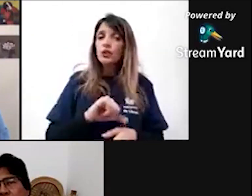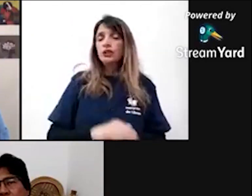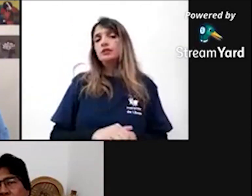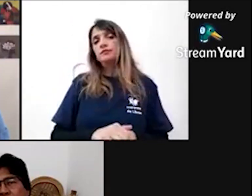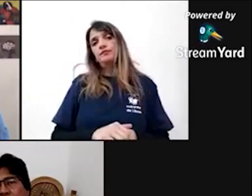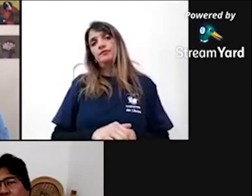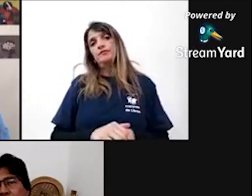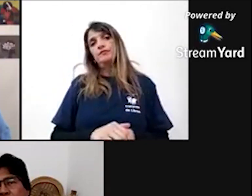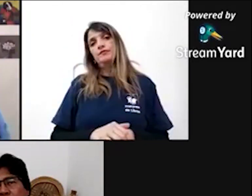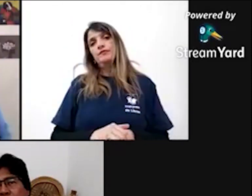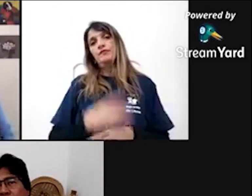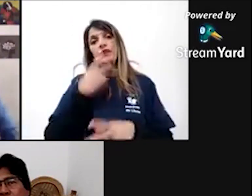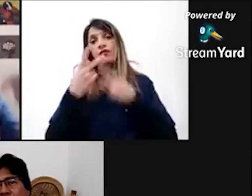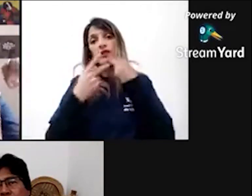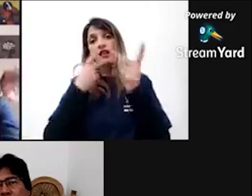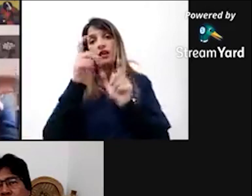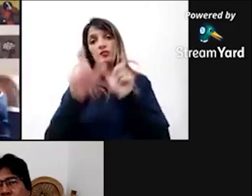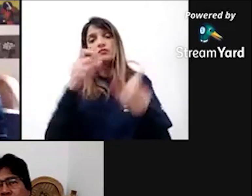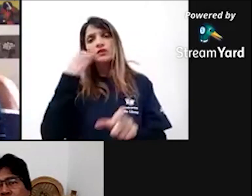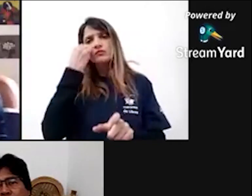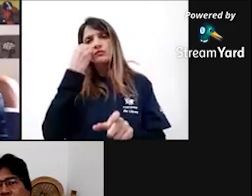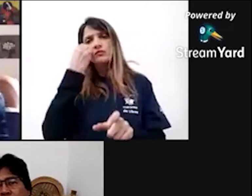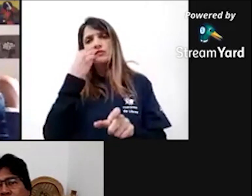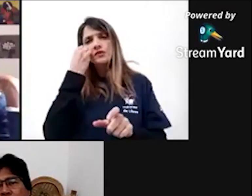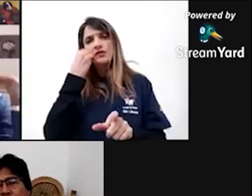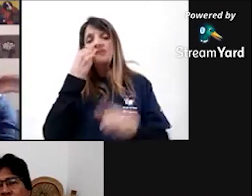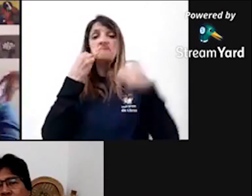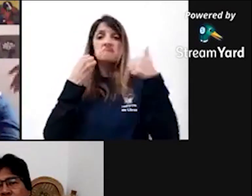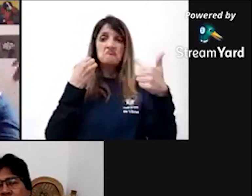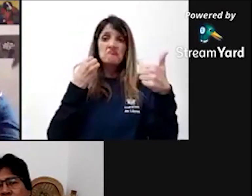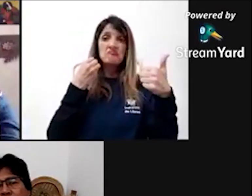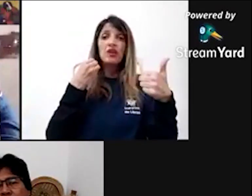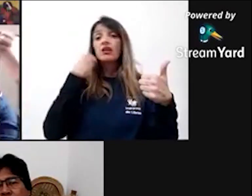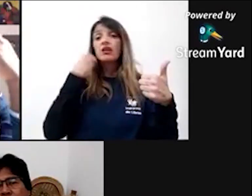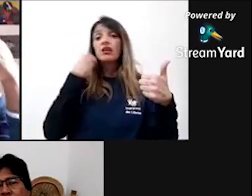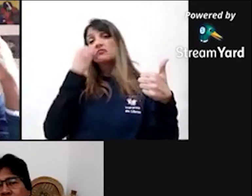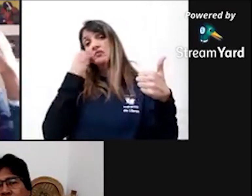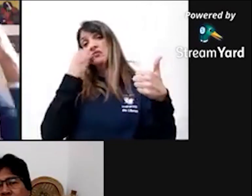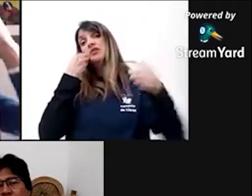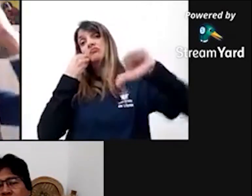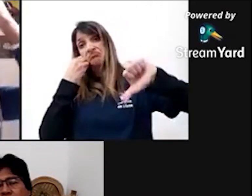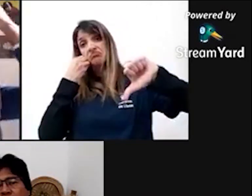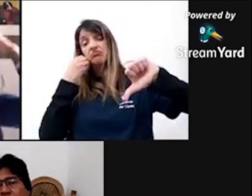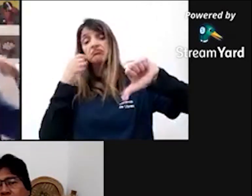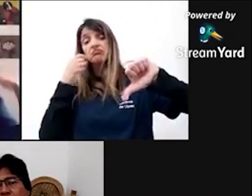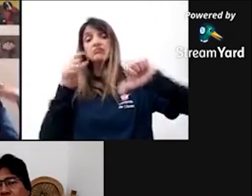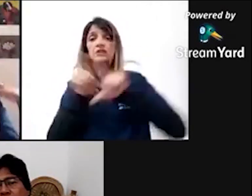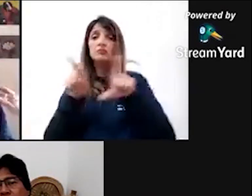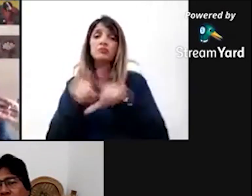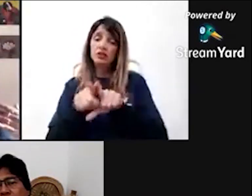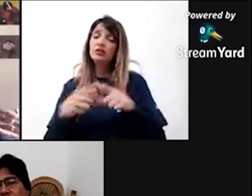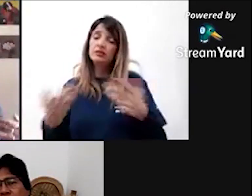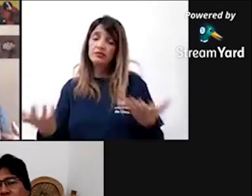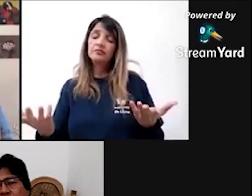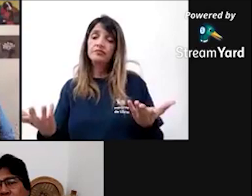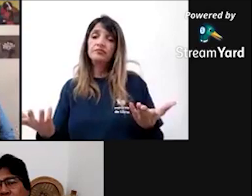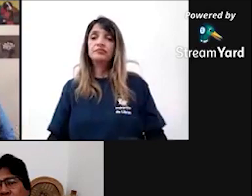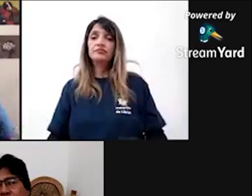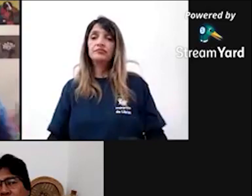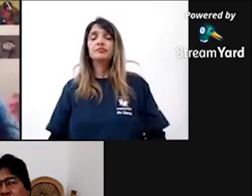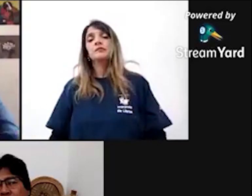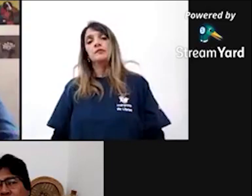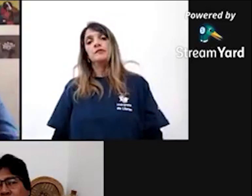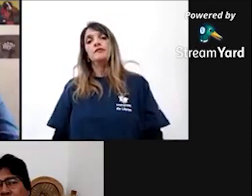pessoas sobre aquilo que nós experimentamos e que foi positivo e aquilo que nós experimentamos e que nem sempre foi negativo, nem sempre foi